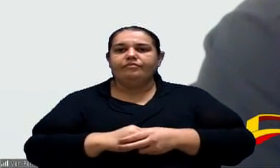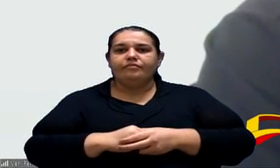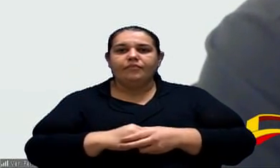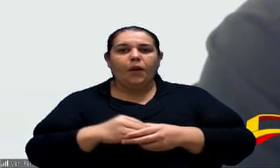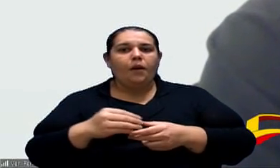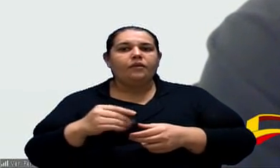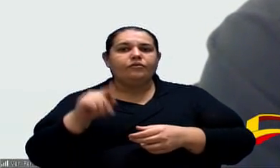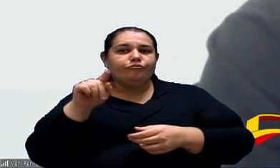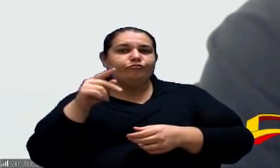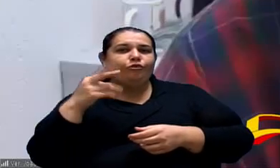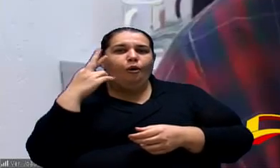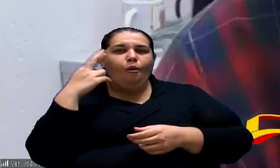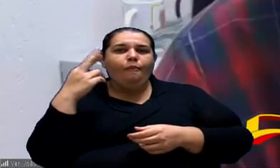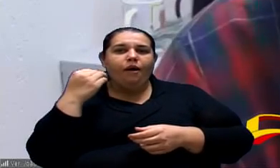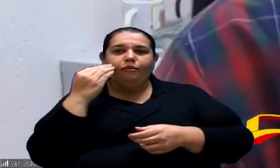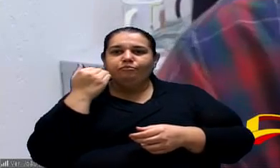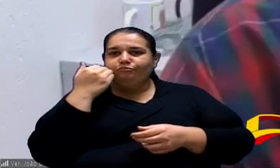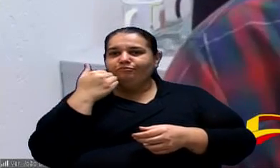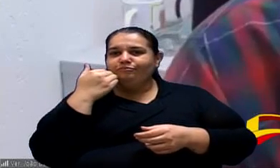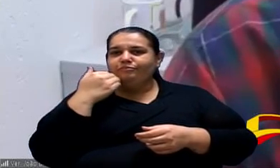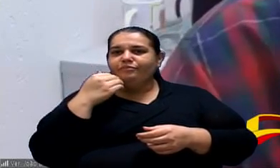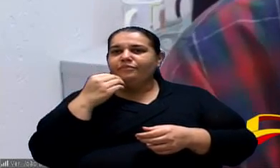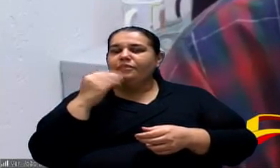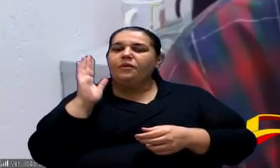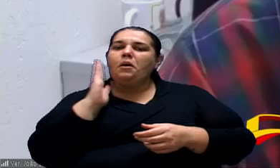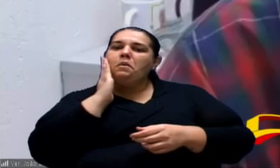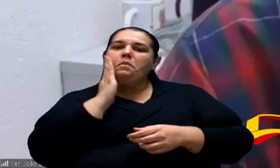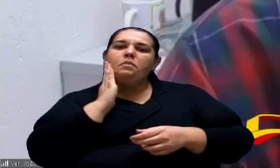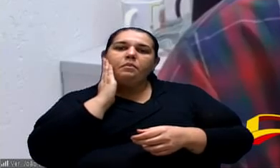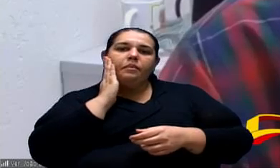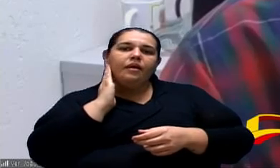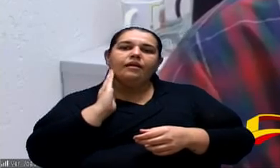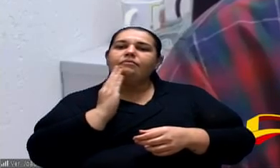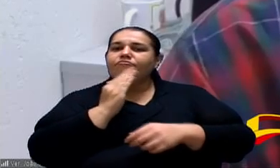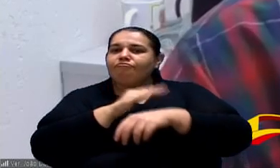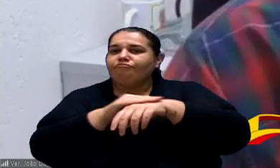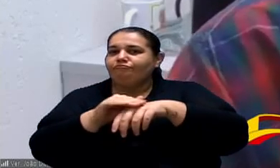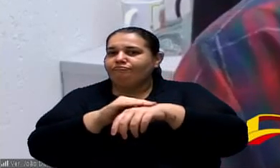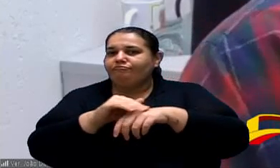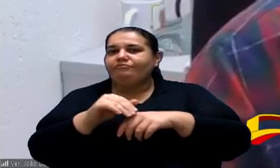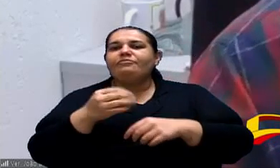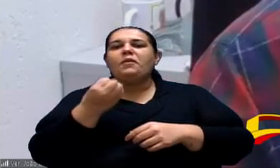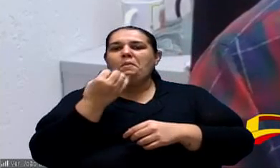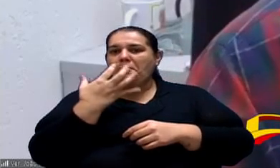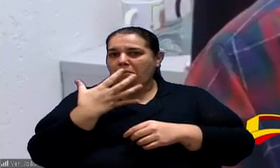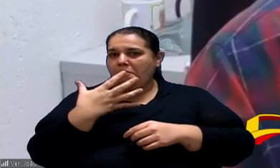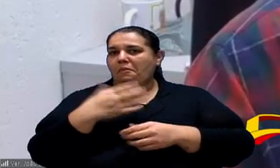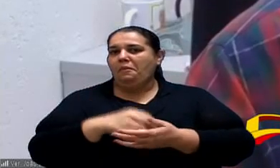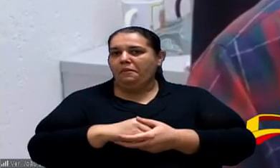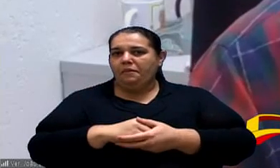líder. Obrigado. Nem tanto, mestre. Hoje...